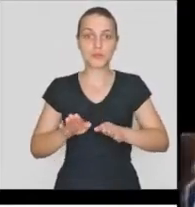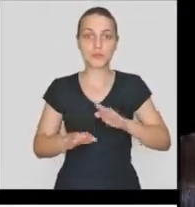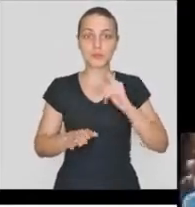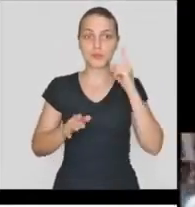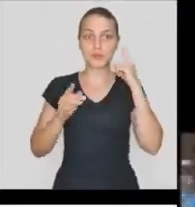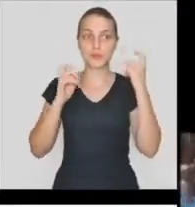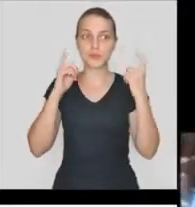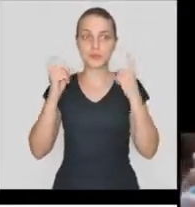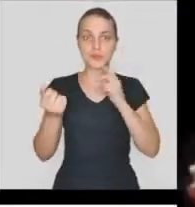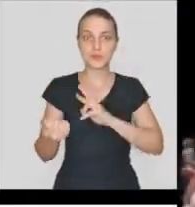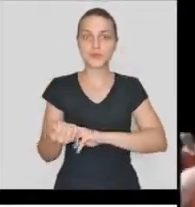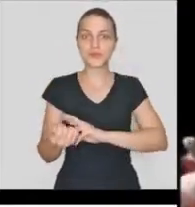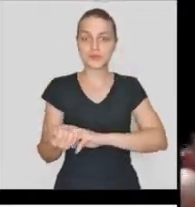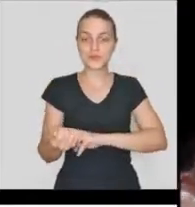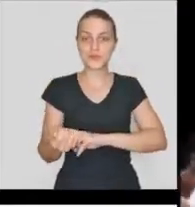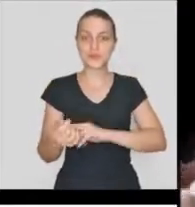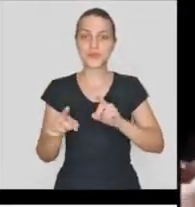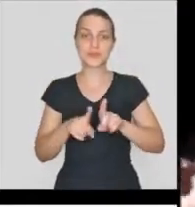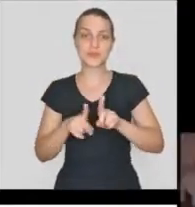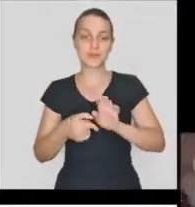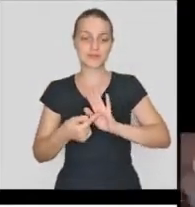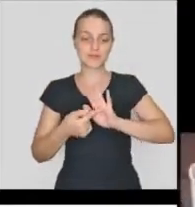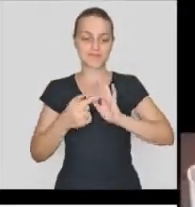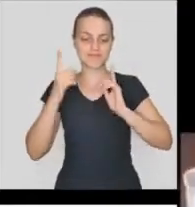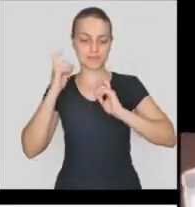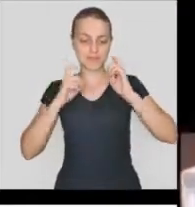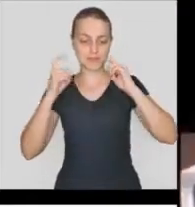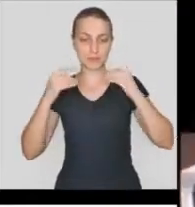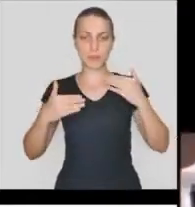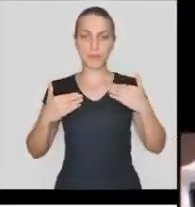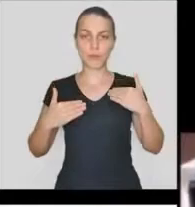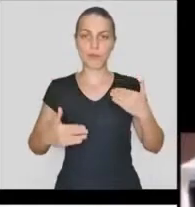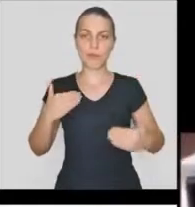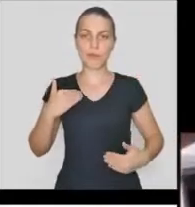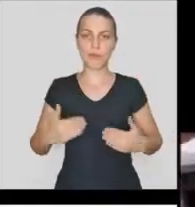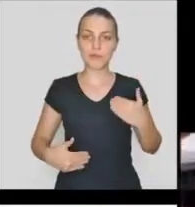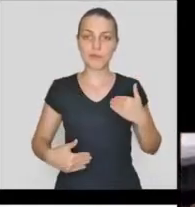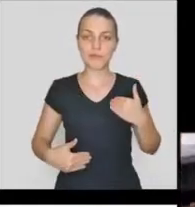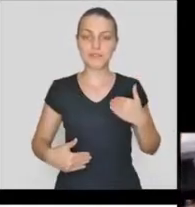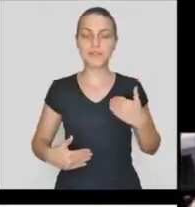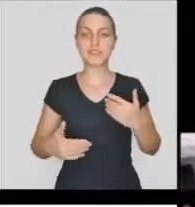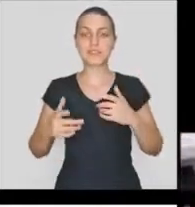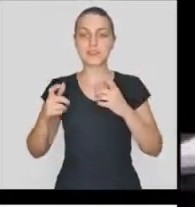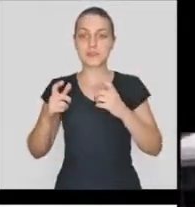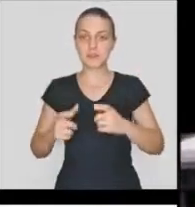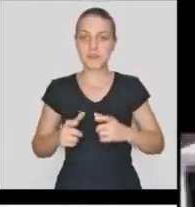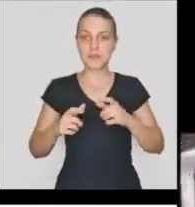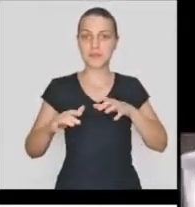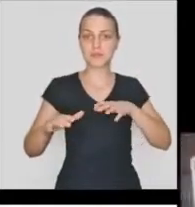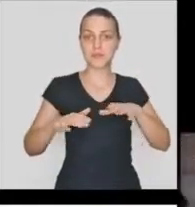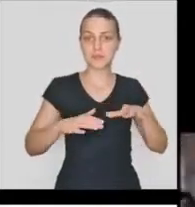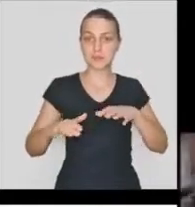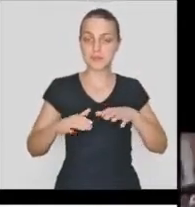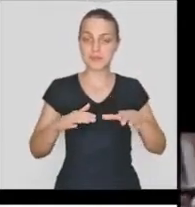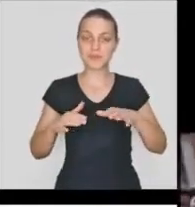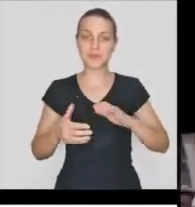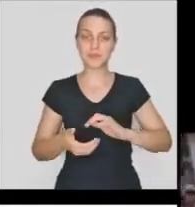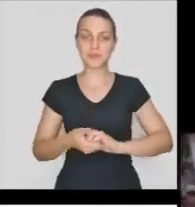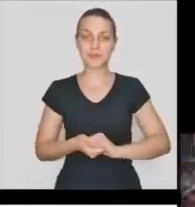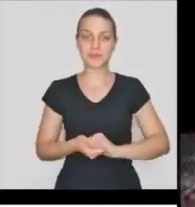os sentimentos através do corpo, no movimento, no espaço, de maneira rítmica